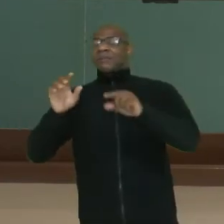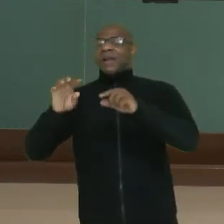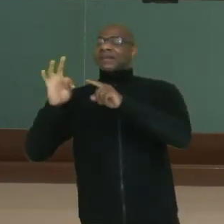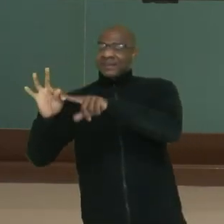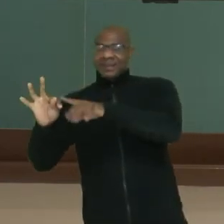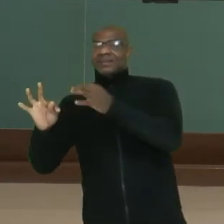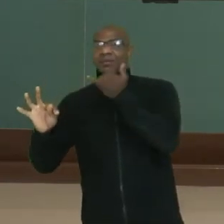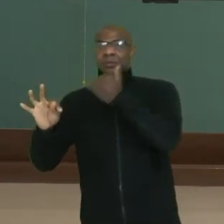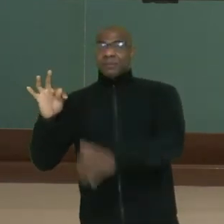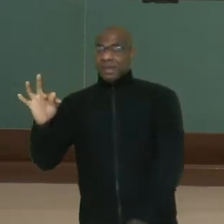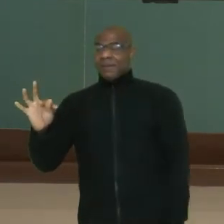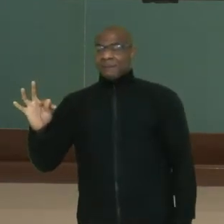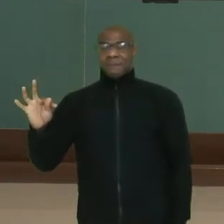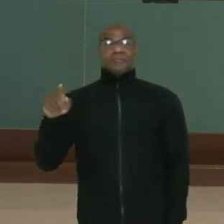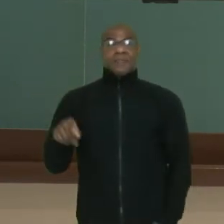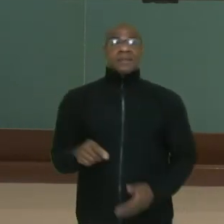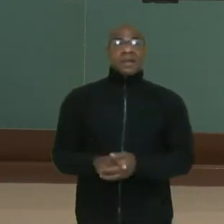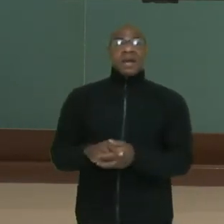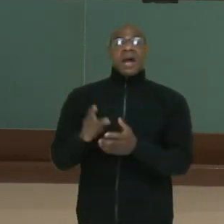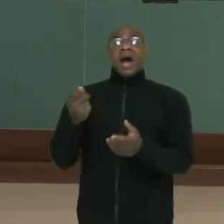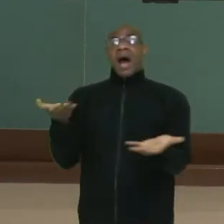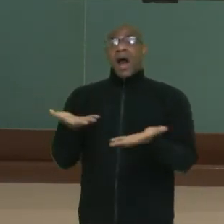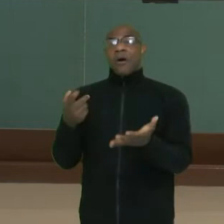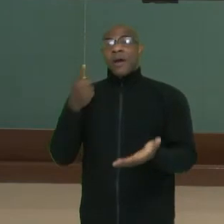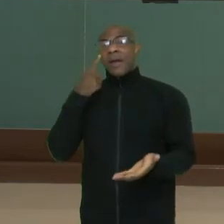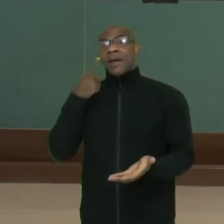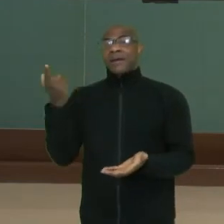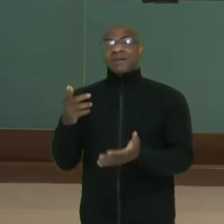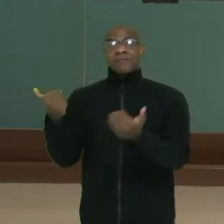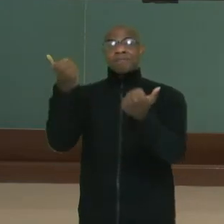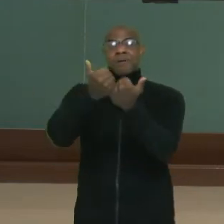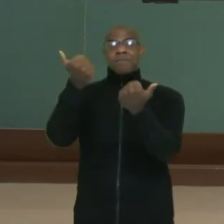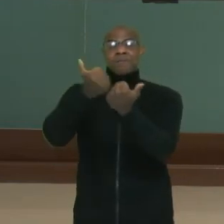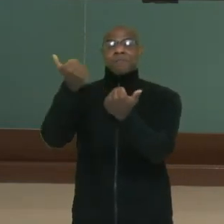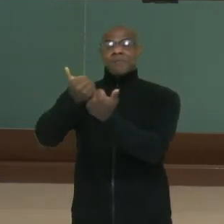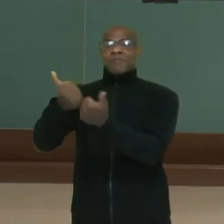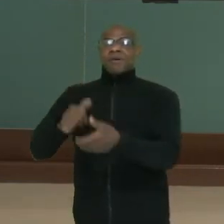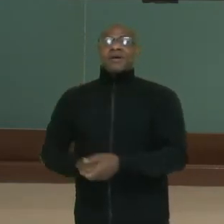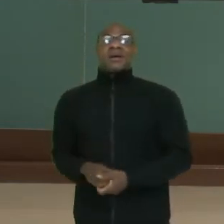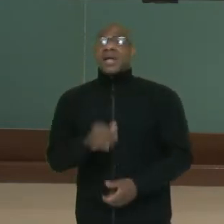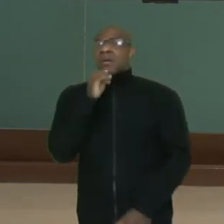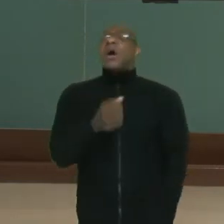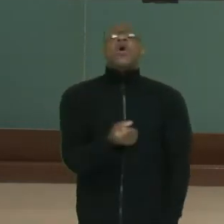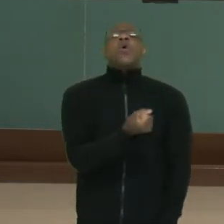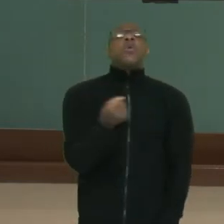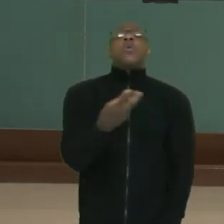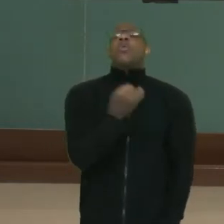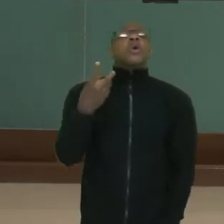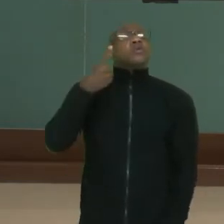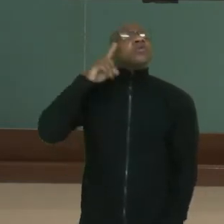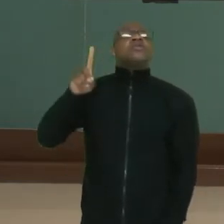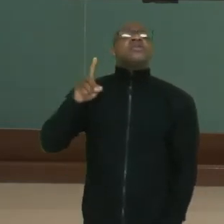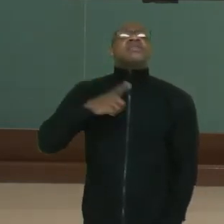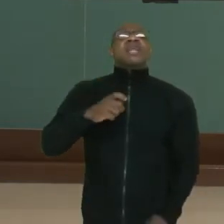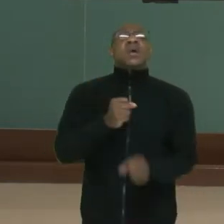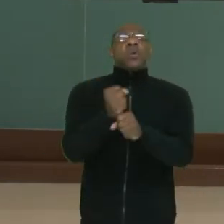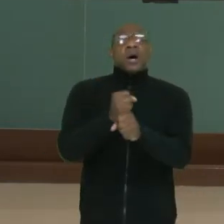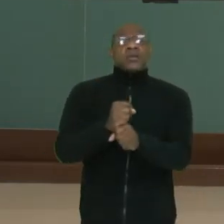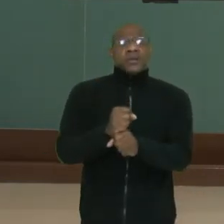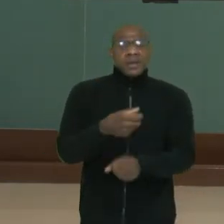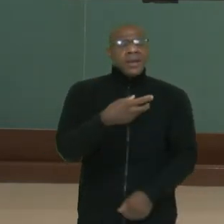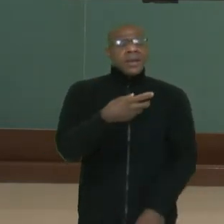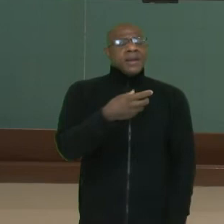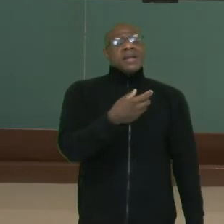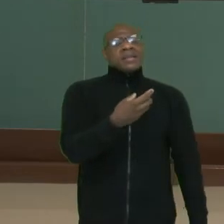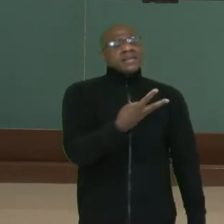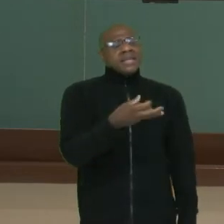dias. E daí que nós levantamos essa questão, né? Quantos dias tem um ano? Tem 360? Tem 365? Vamos